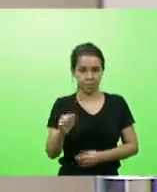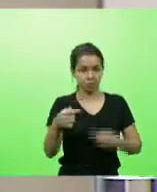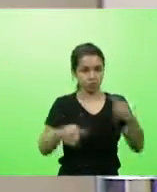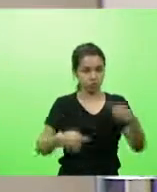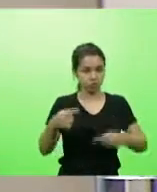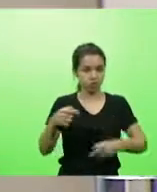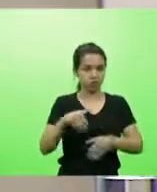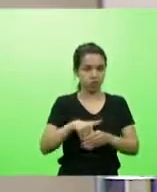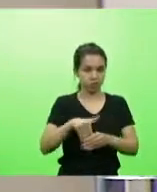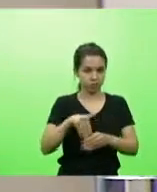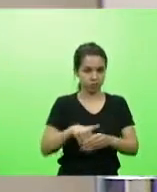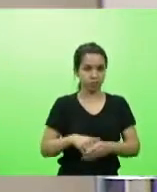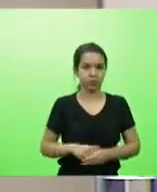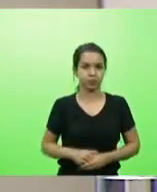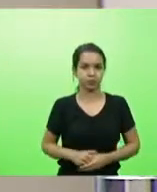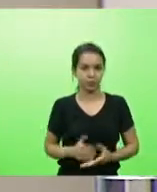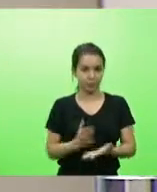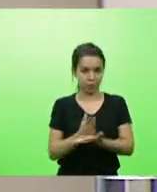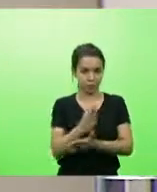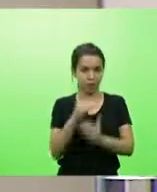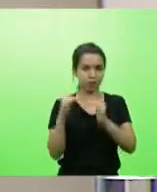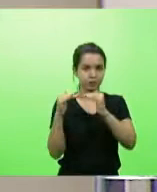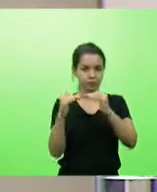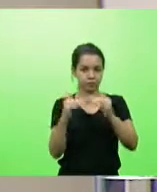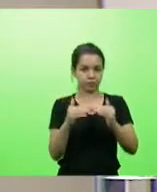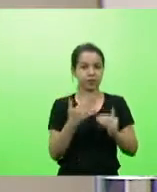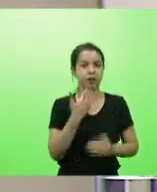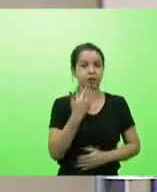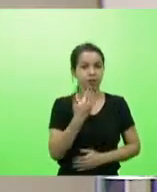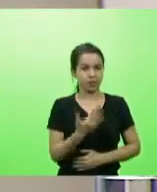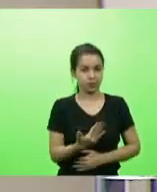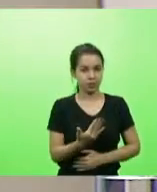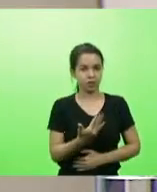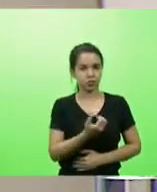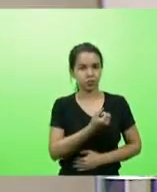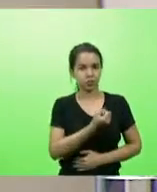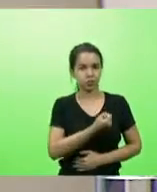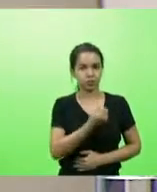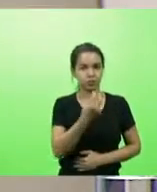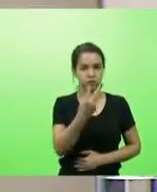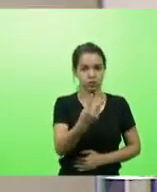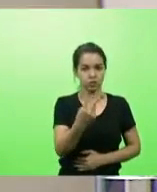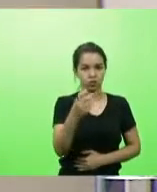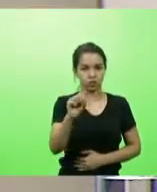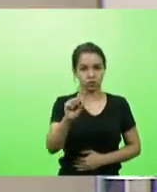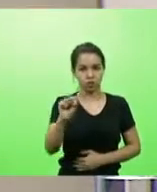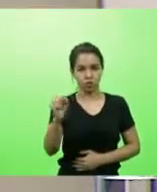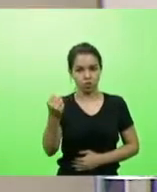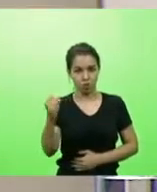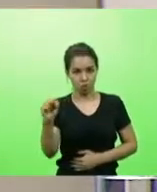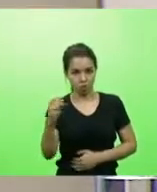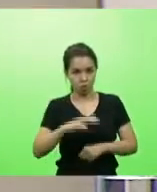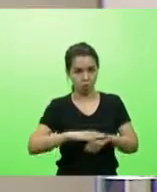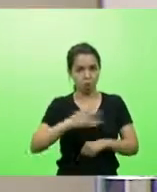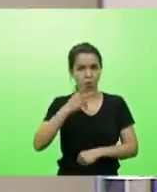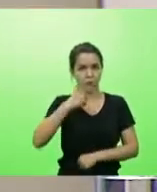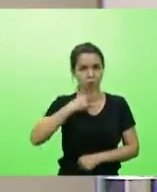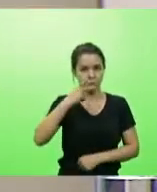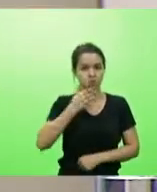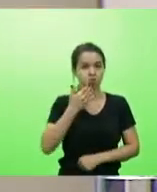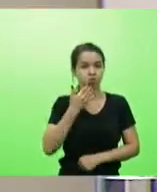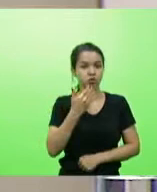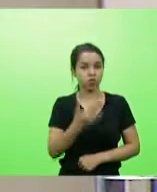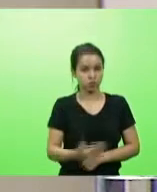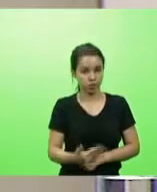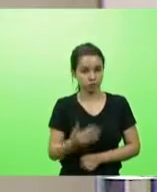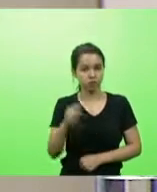encontra. Aprovado por unanimidade. Requerimentos. Requerimento 288, autor deputado Quendi Nunes. Solicitando ao comando